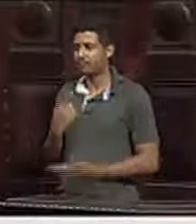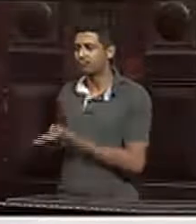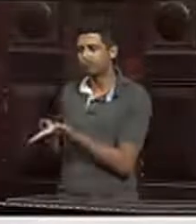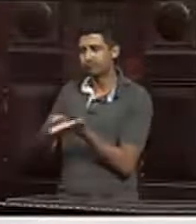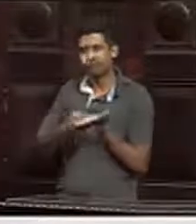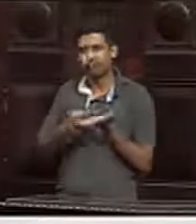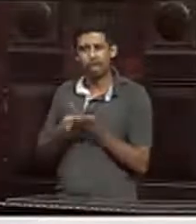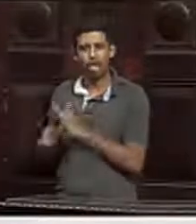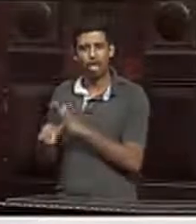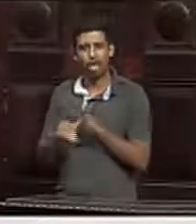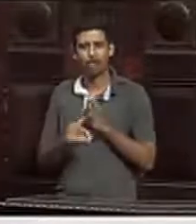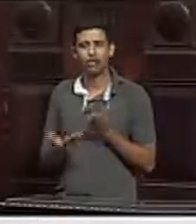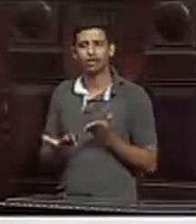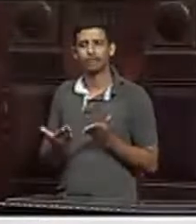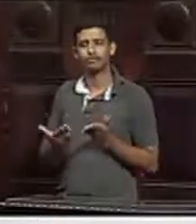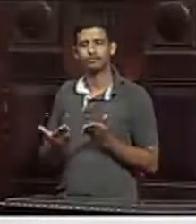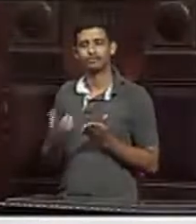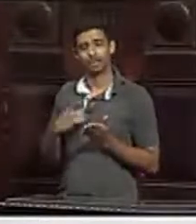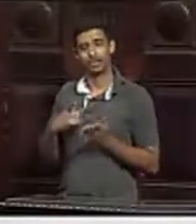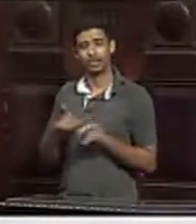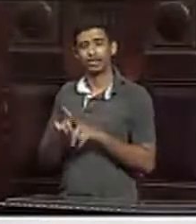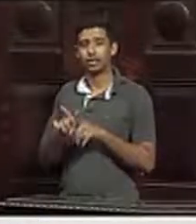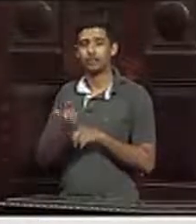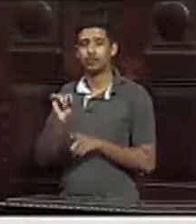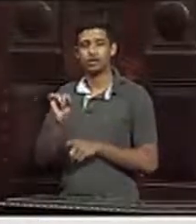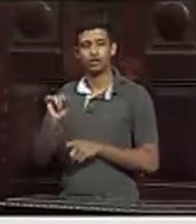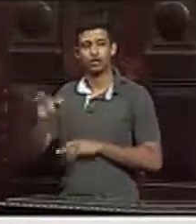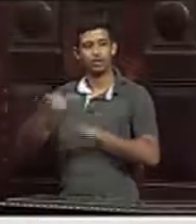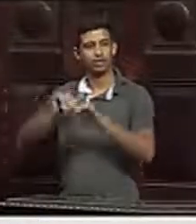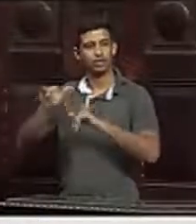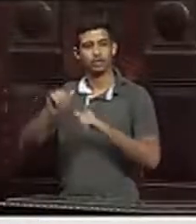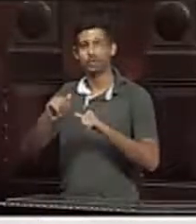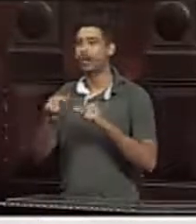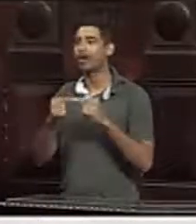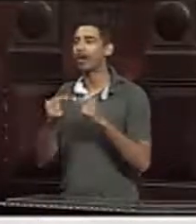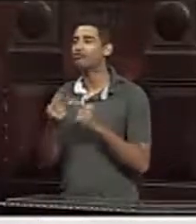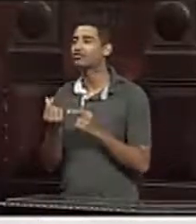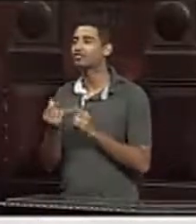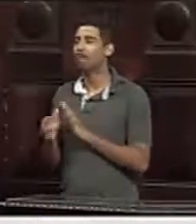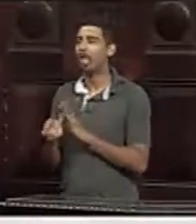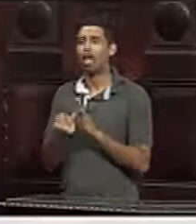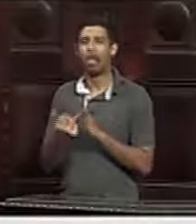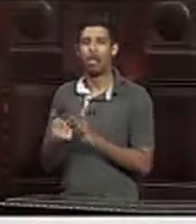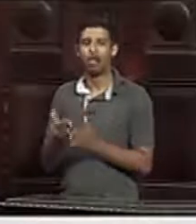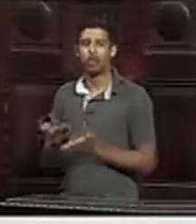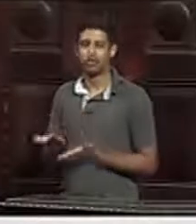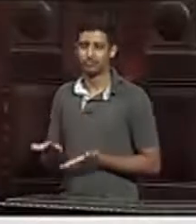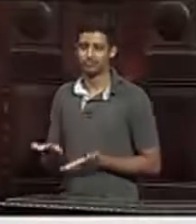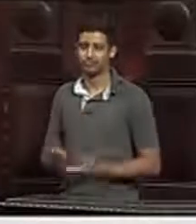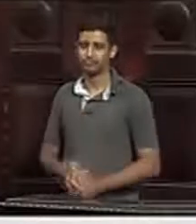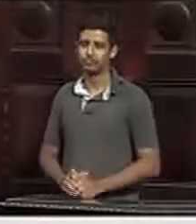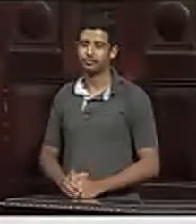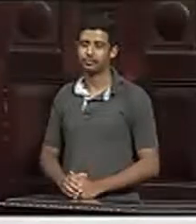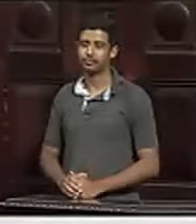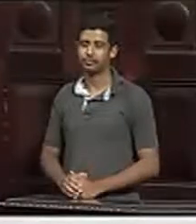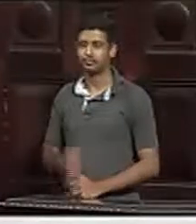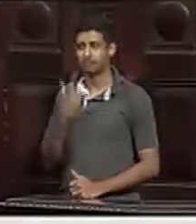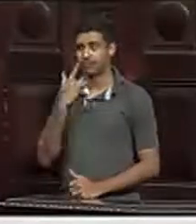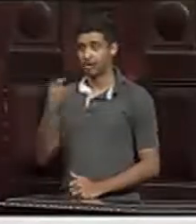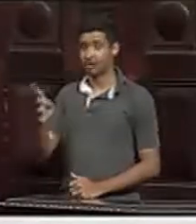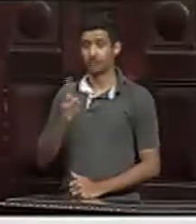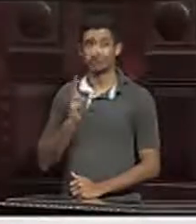organizado incorpora também a chamada lavagem do dinheiro, porque o resultado